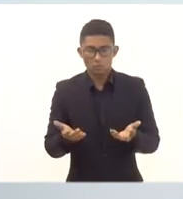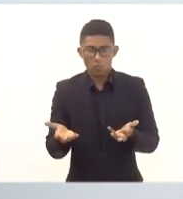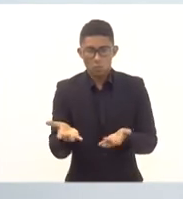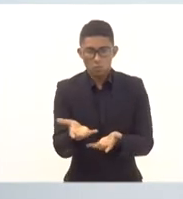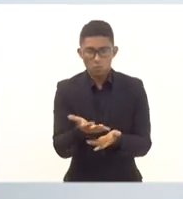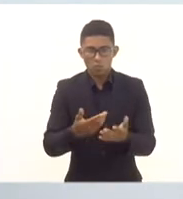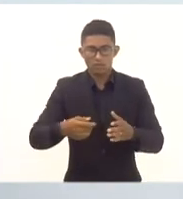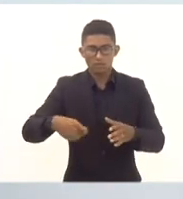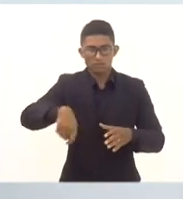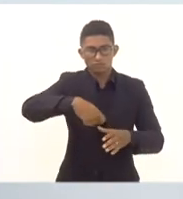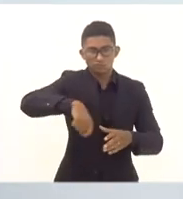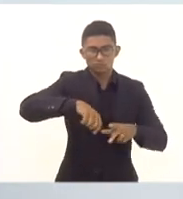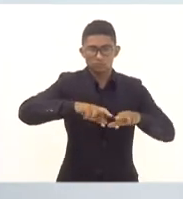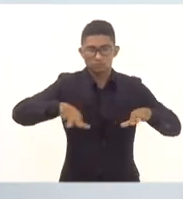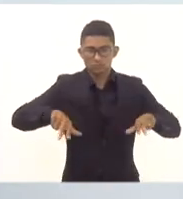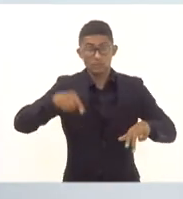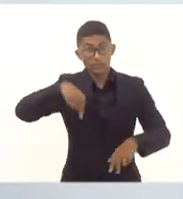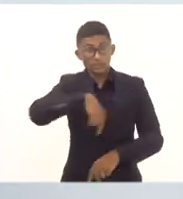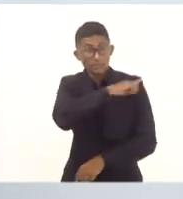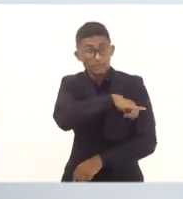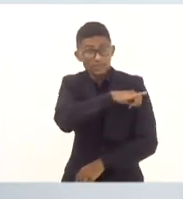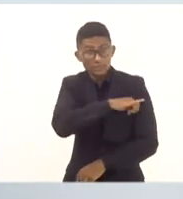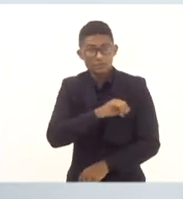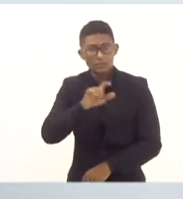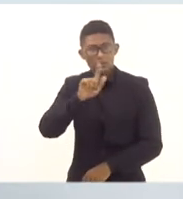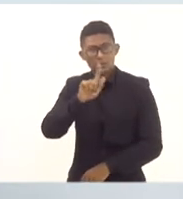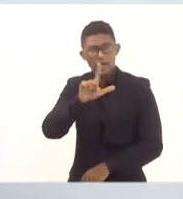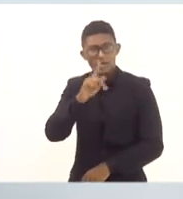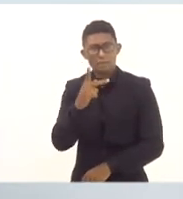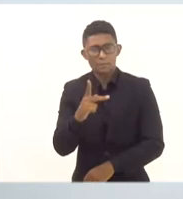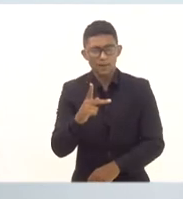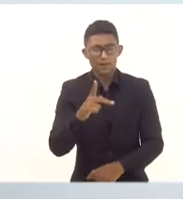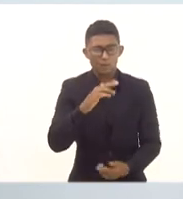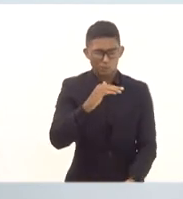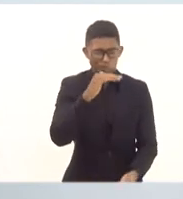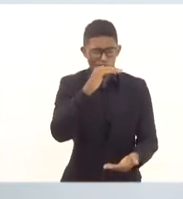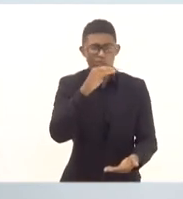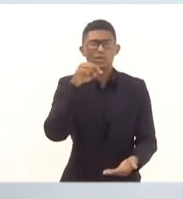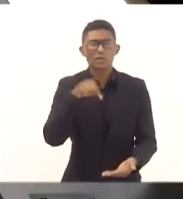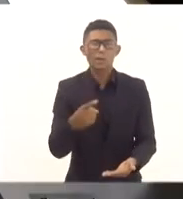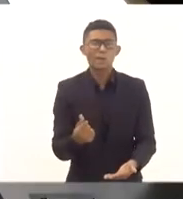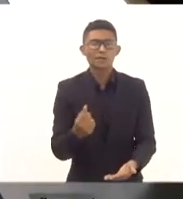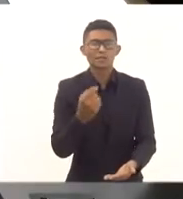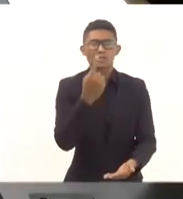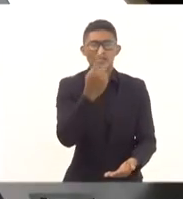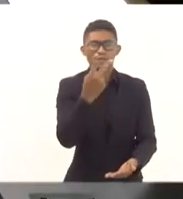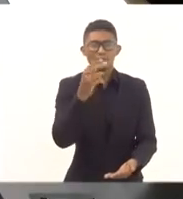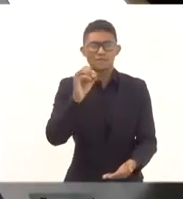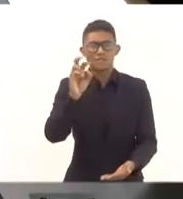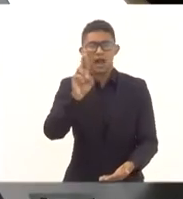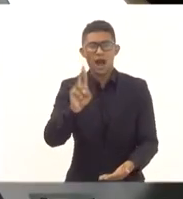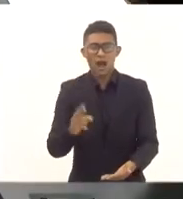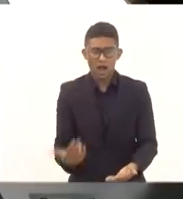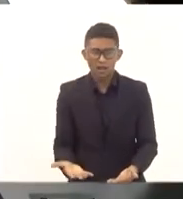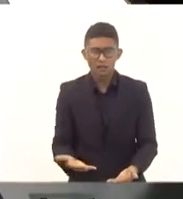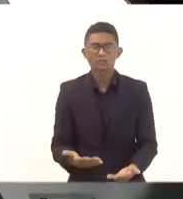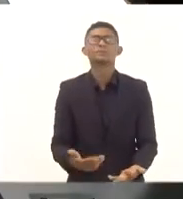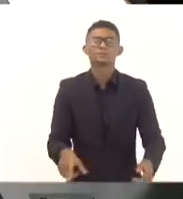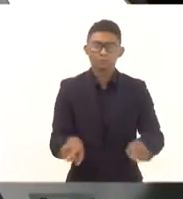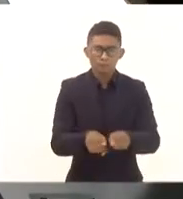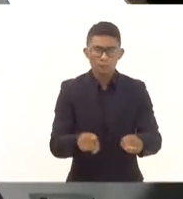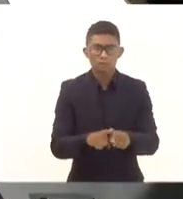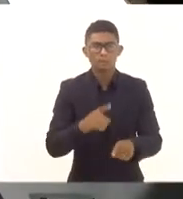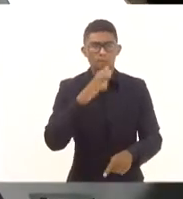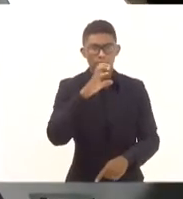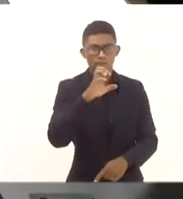chega a pagar 120 130 reais em um botijão de gás em uma linha 12 microcrédito